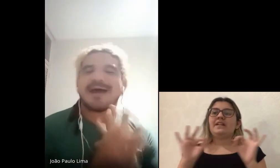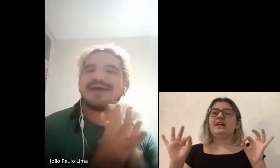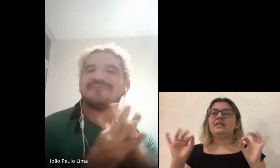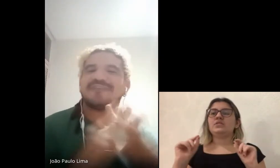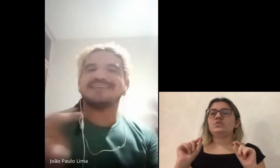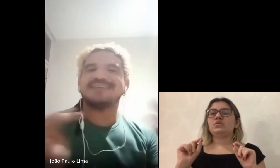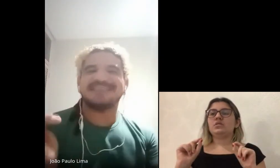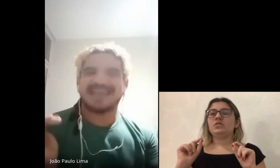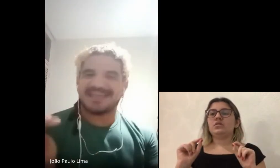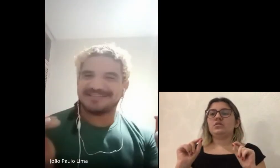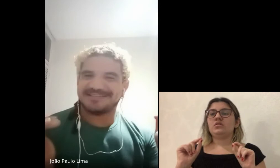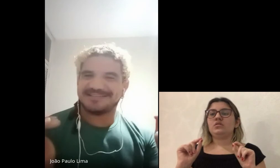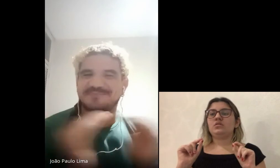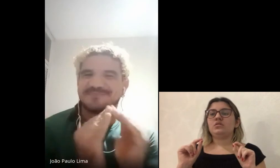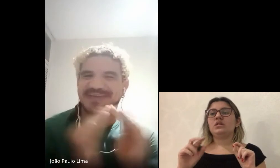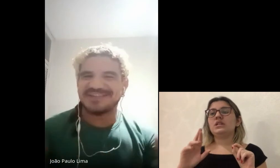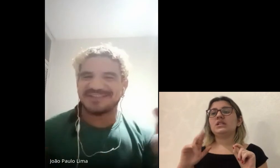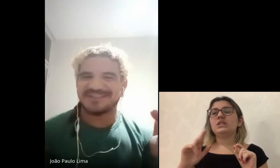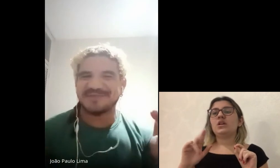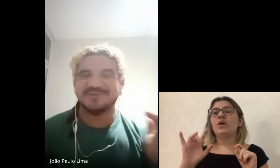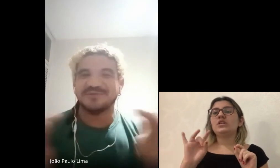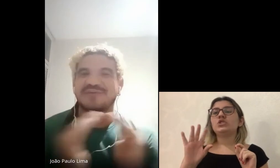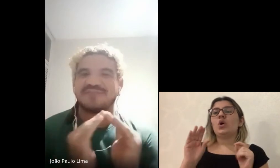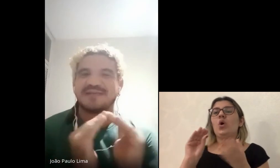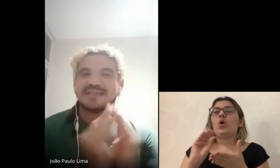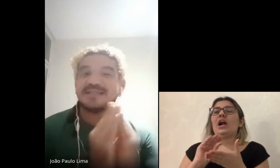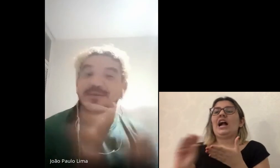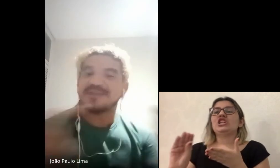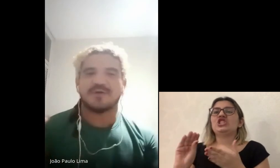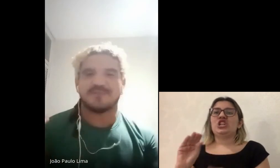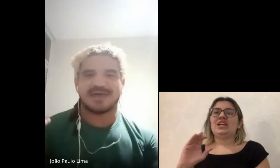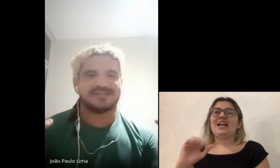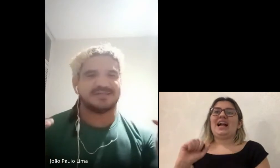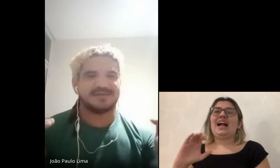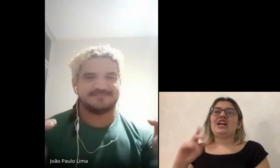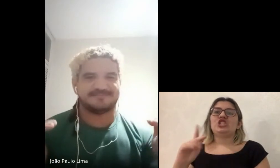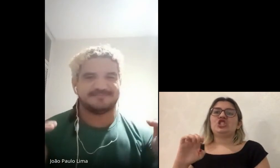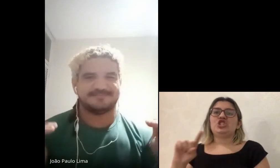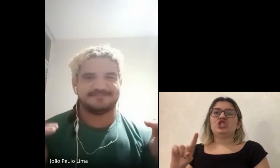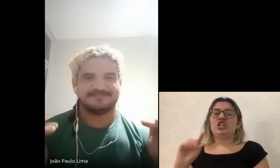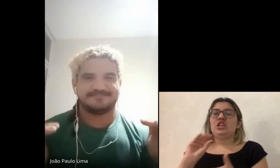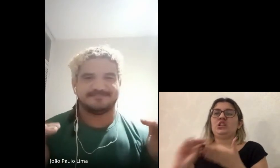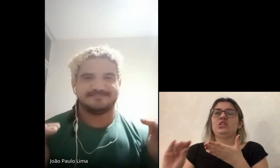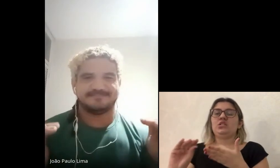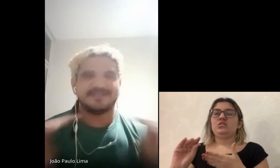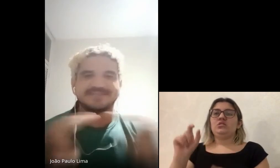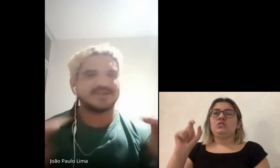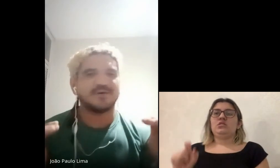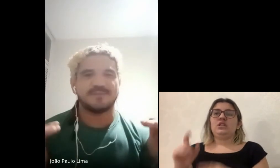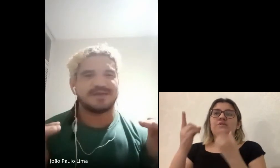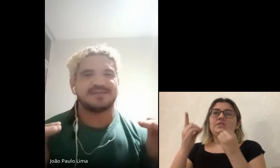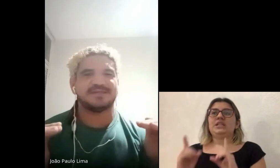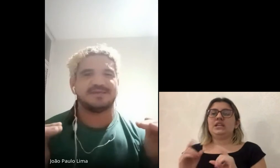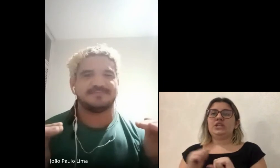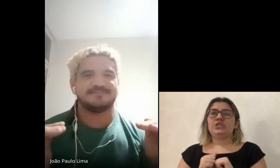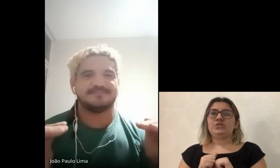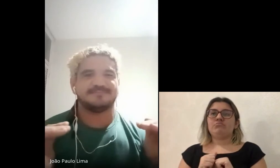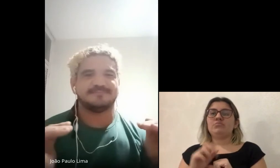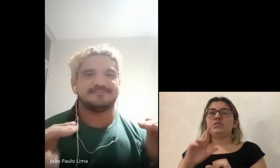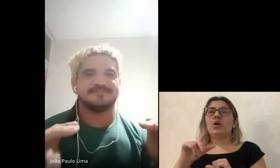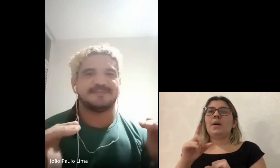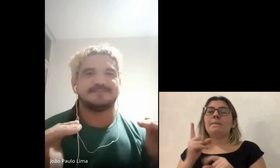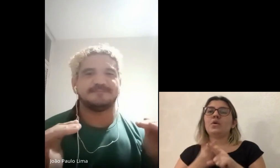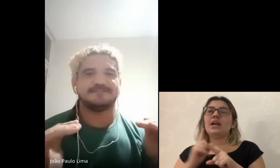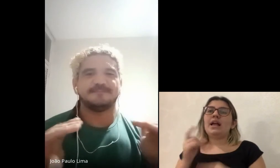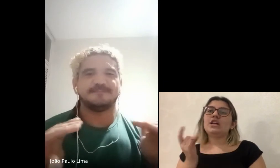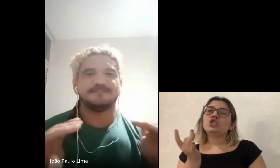A frase é, né? Porque a gente só tem um minuto, a frase é, não é só um cachê. Não é só o meu cachê,